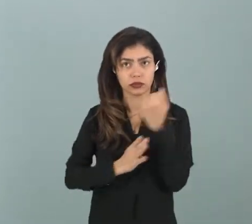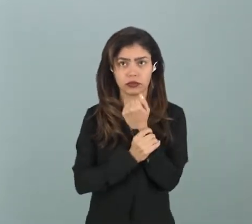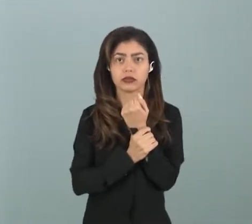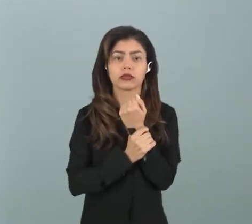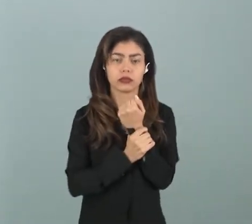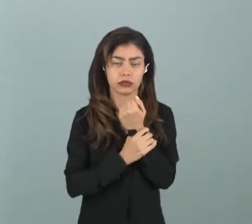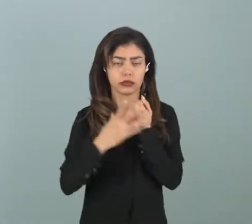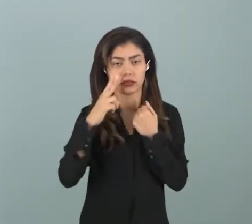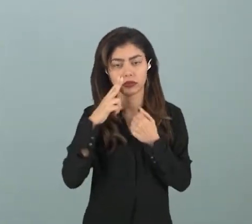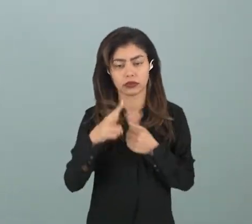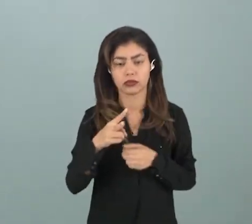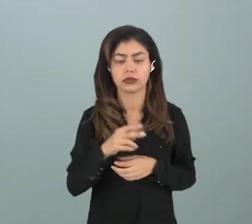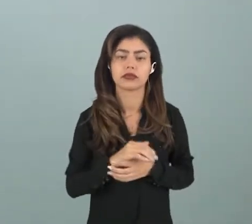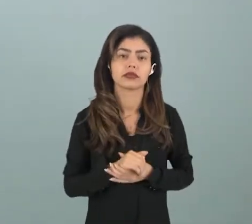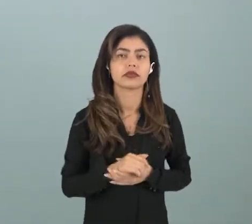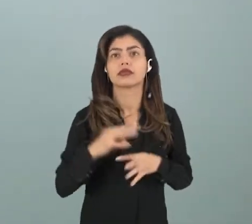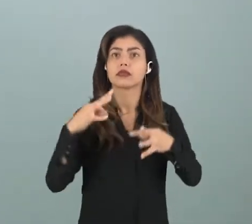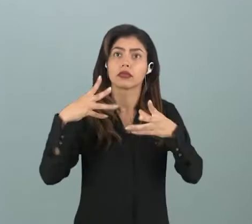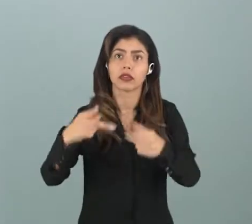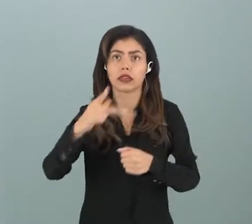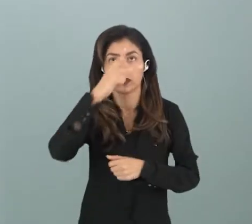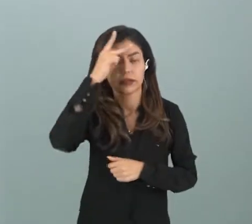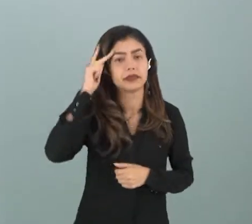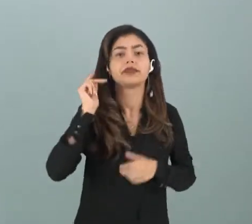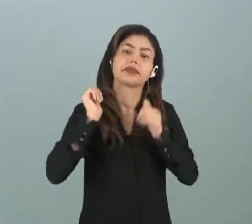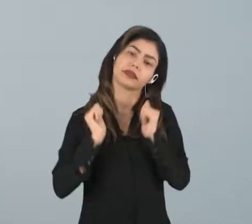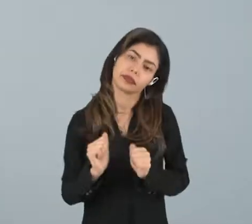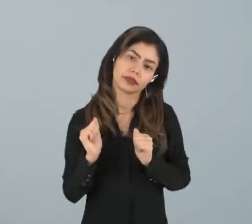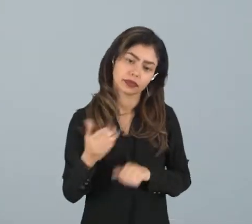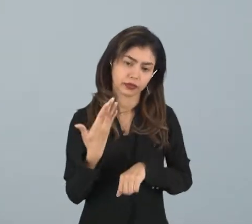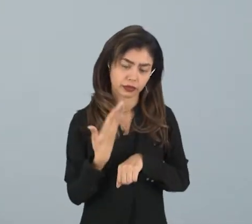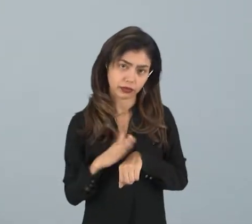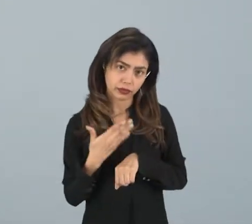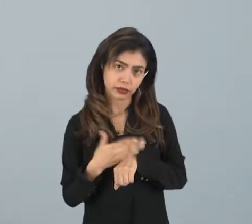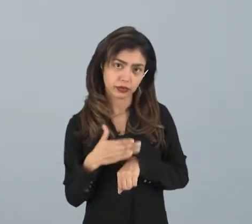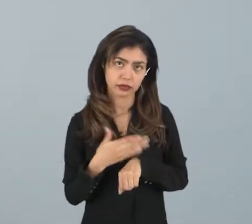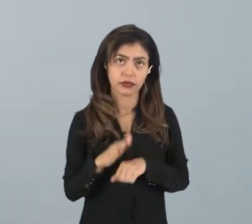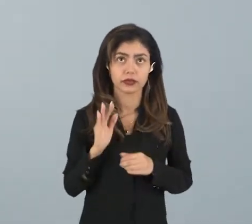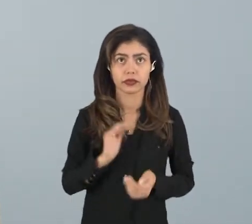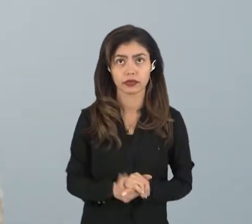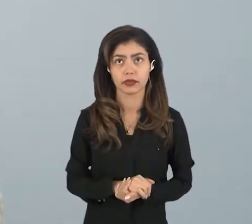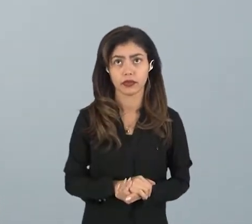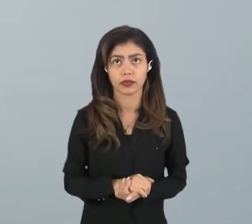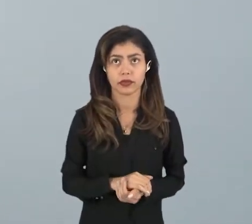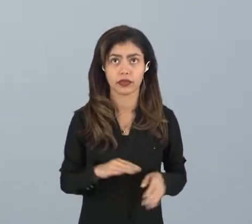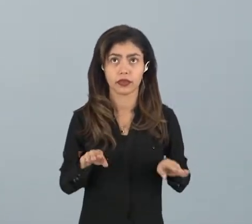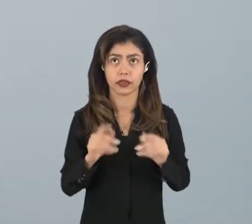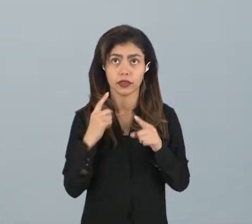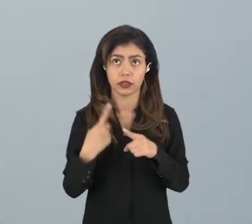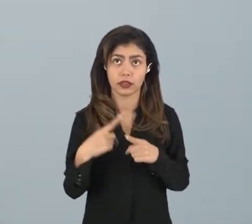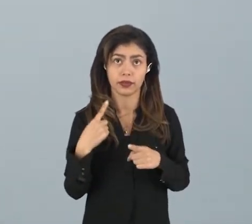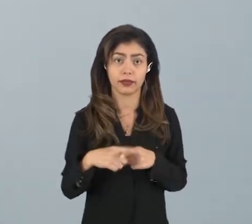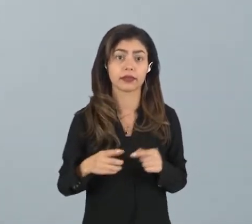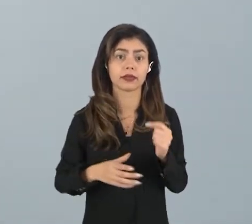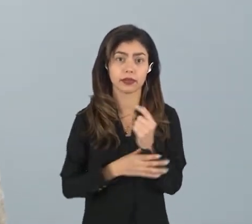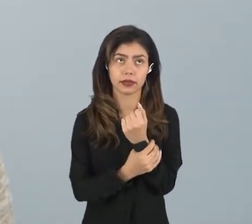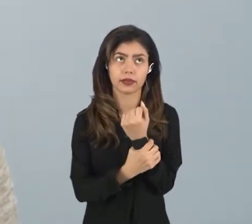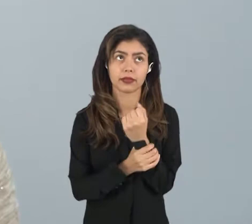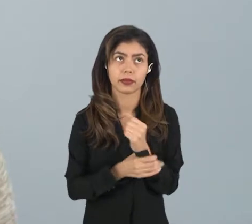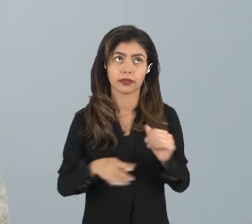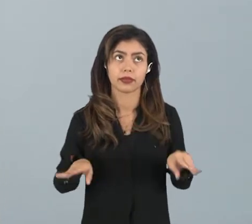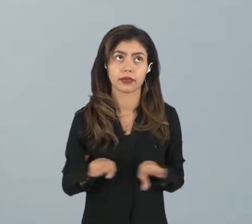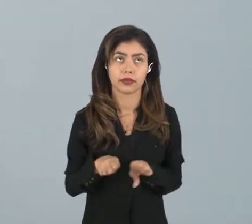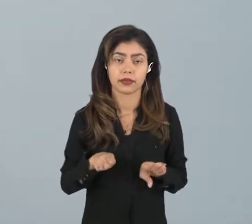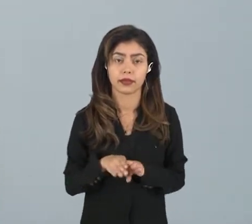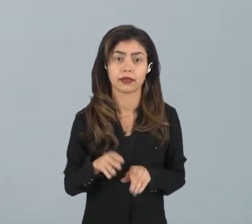a gente viu que todas as pessoas podem praticar essa modalidade, né? Porque é segura. Mesmo que